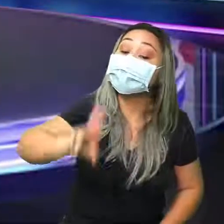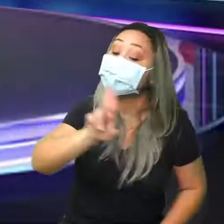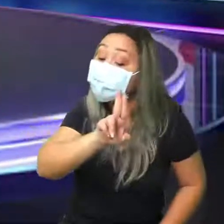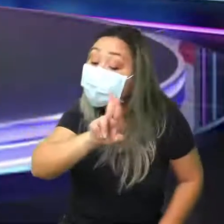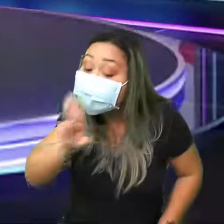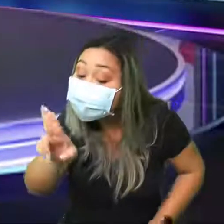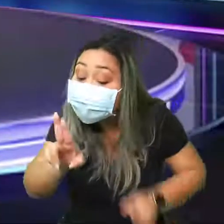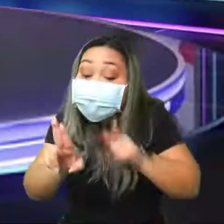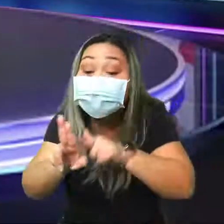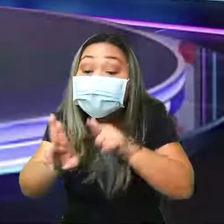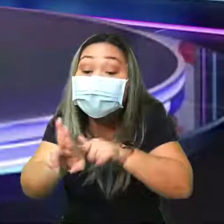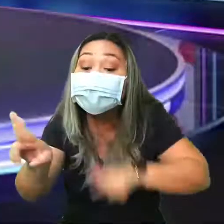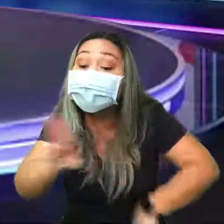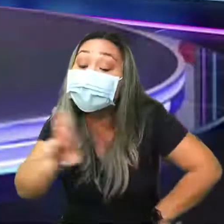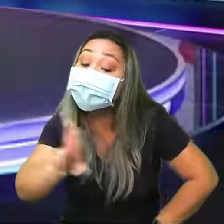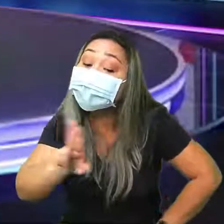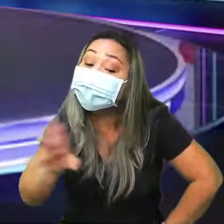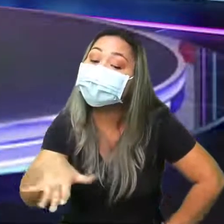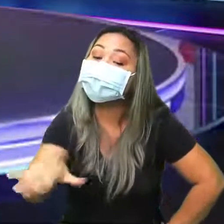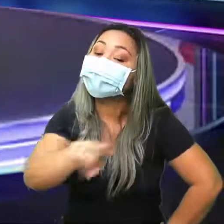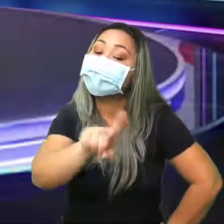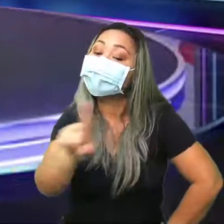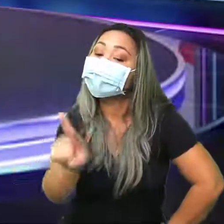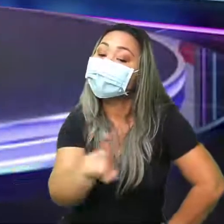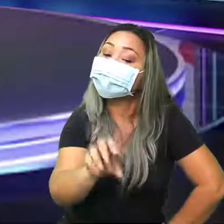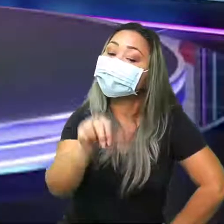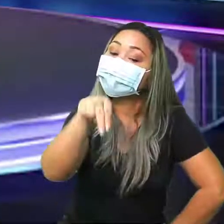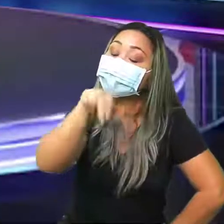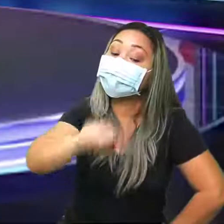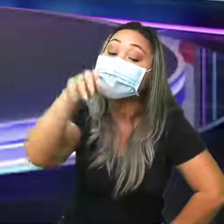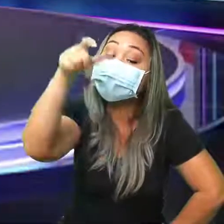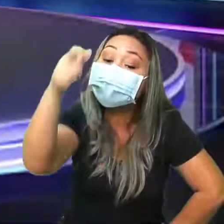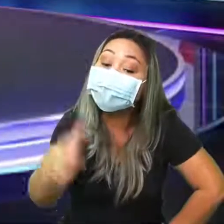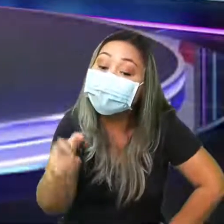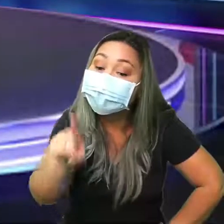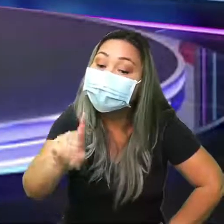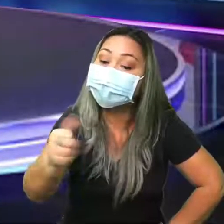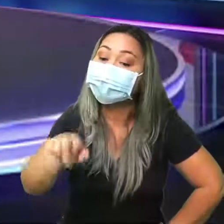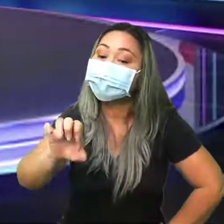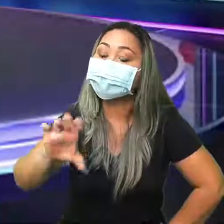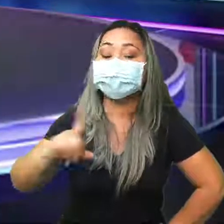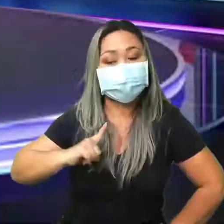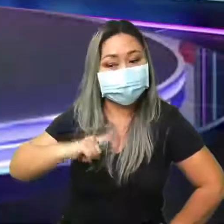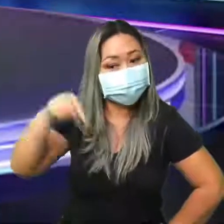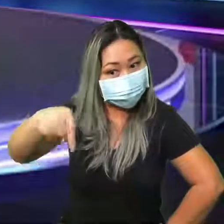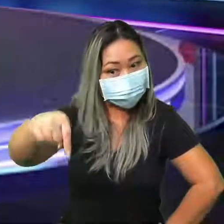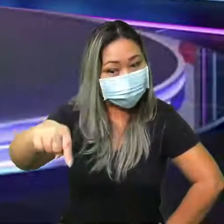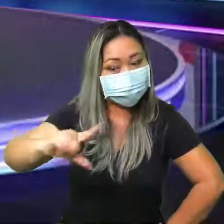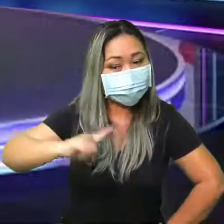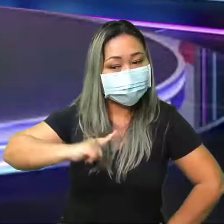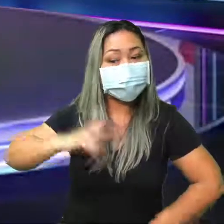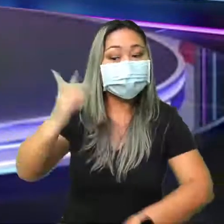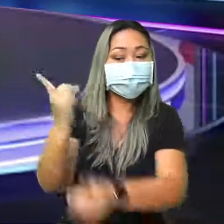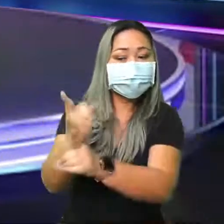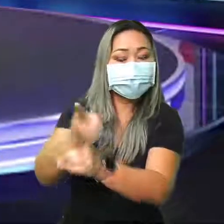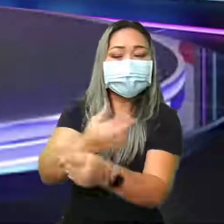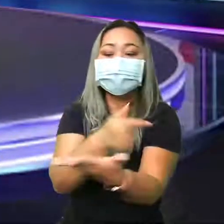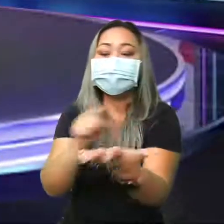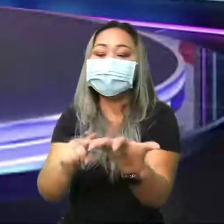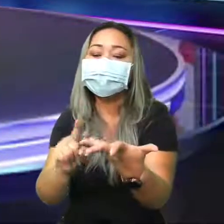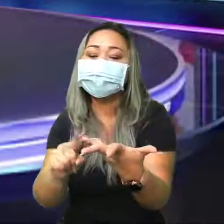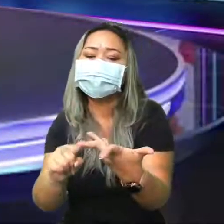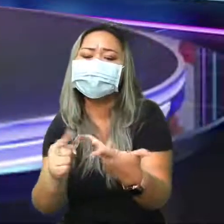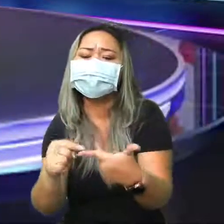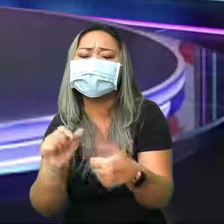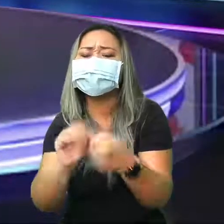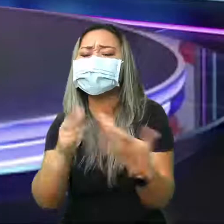como é que a gente classifica essa zona, tá? Onde esse ser vai estar inserido e onde ele vai encontrar disponibilidade